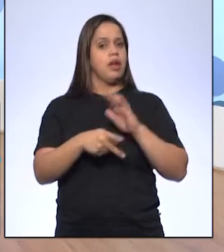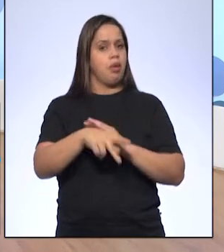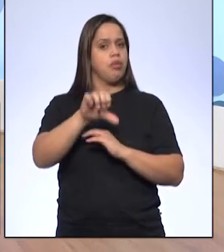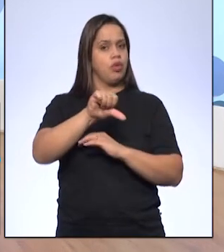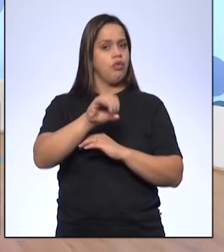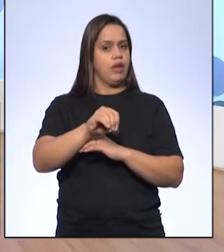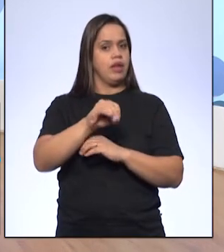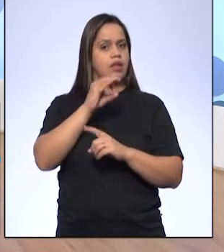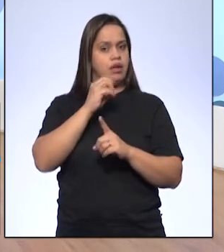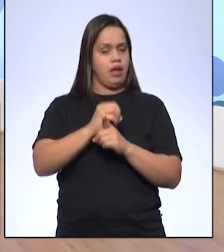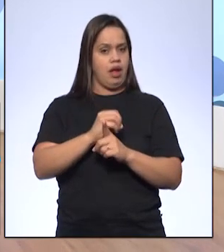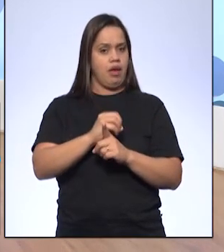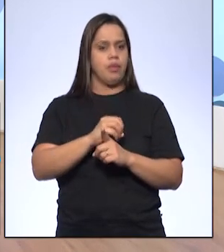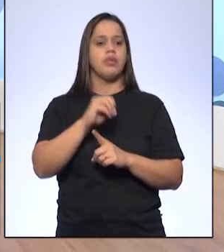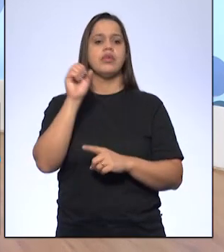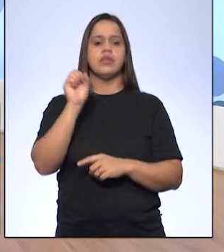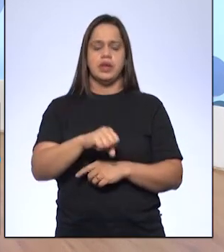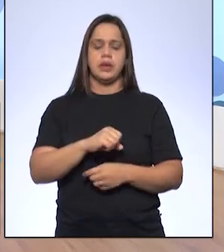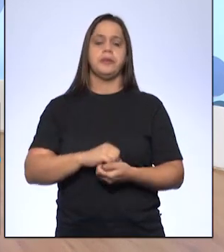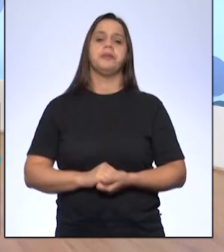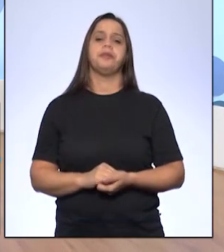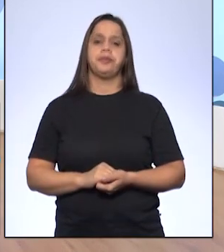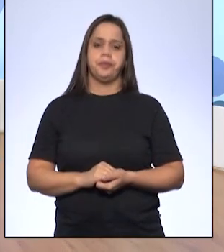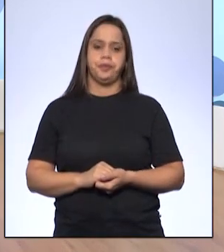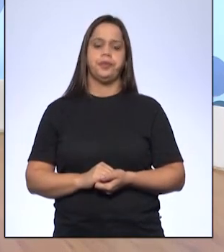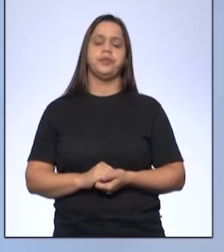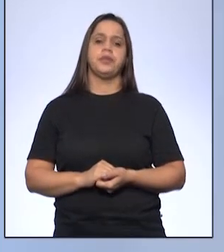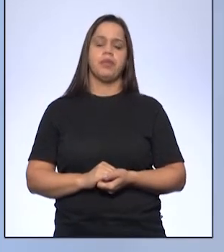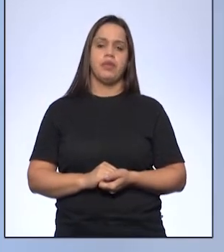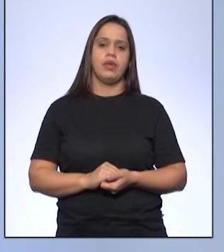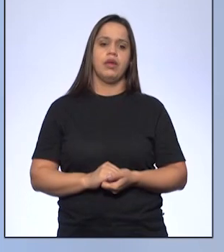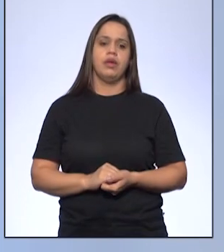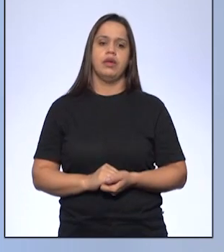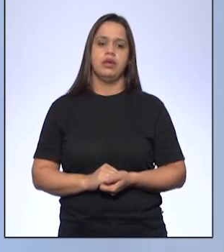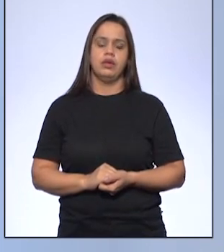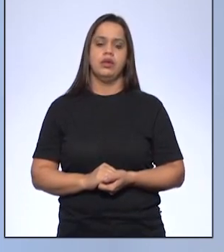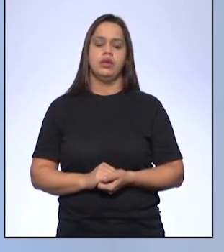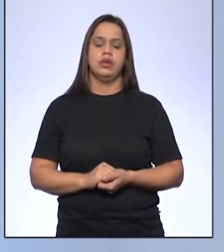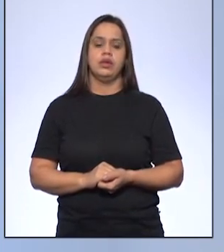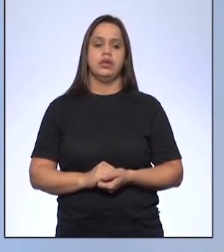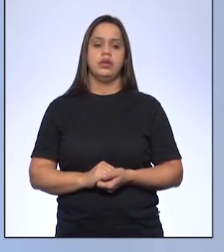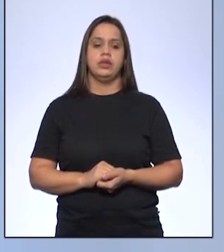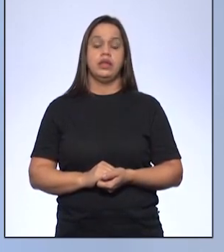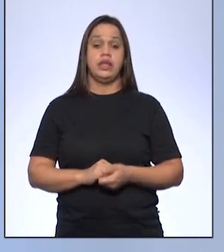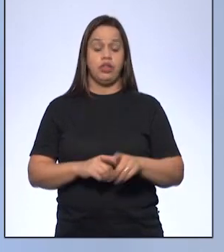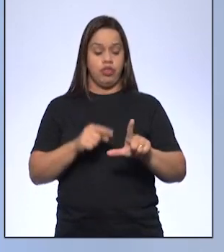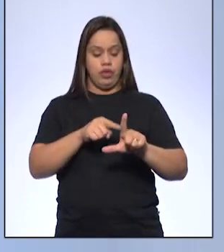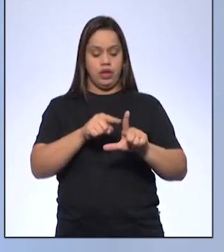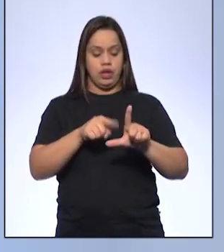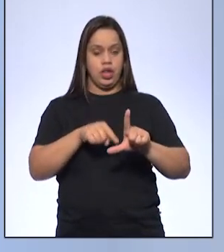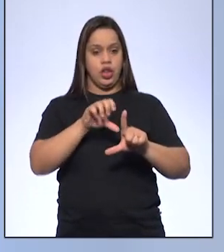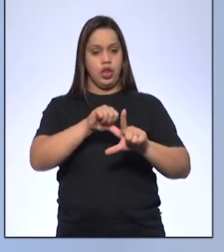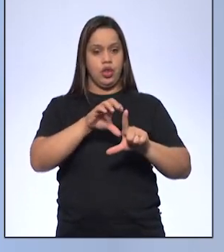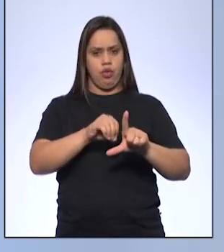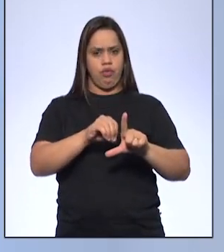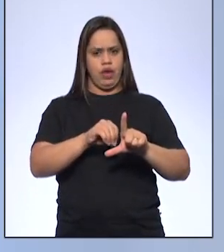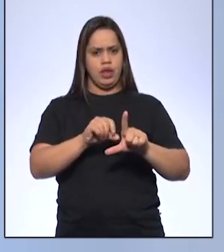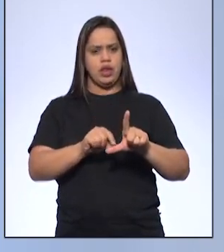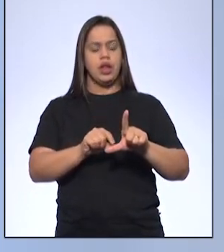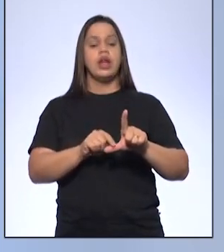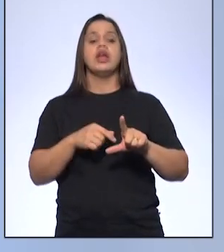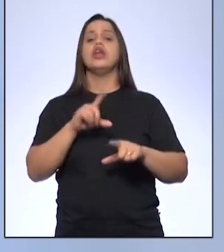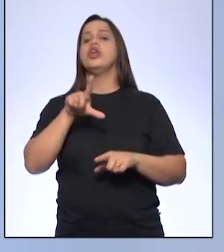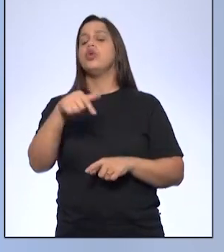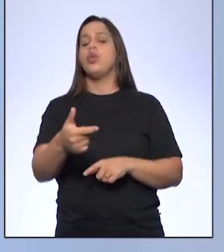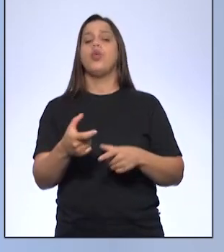correto? Isso mesmo. Então esse setor aqui ó, corresponde aos 25%. Ângulo está aqui, ó, 90 graus. E o outro?